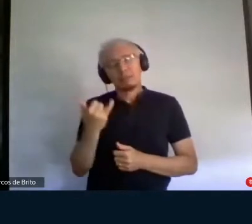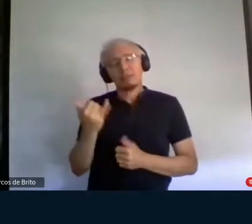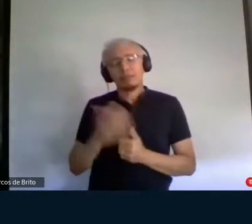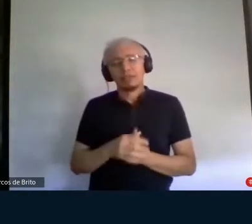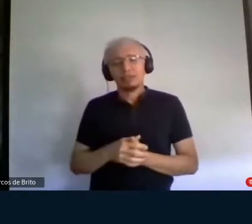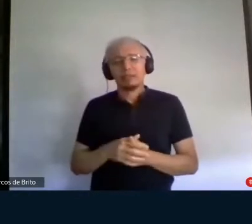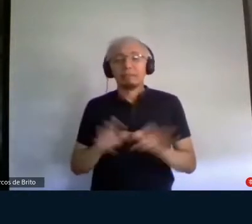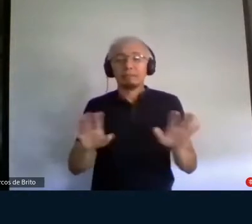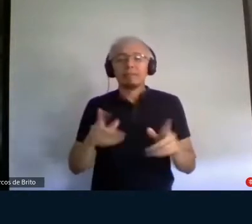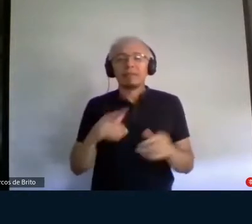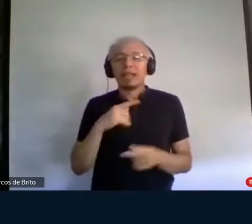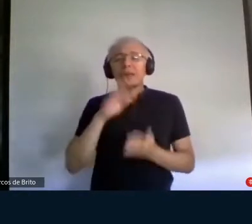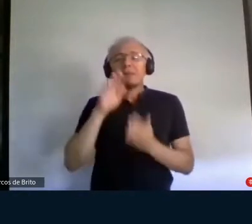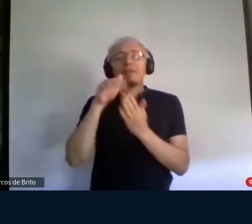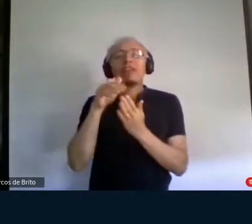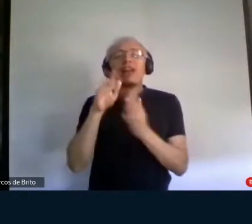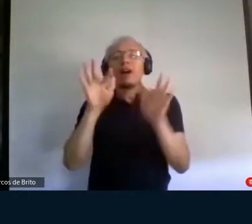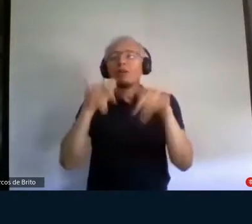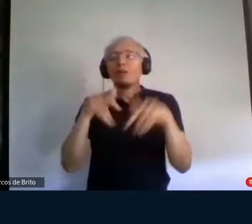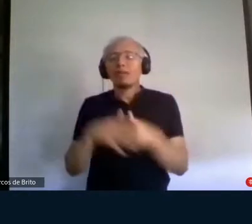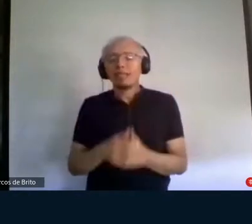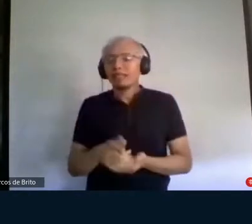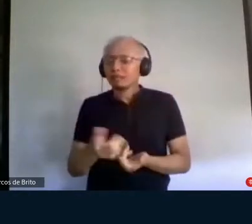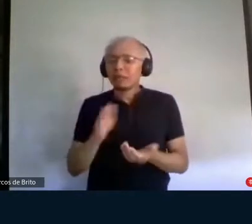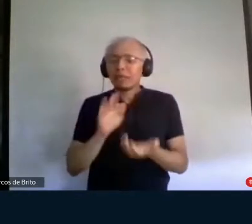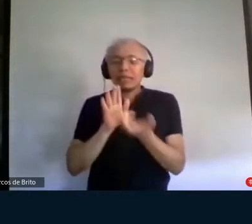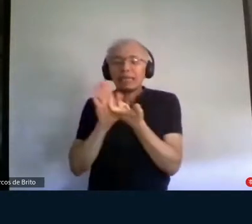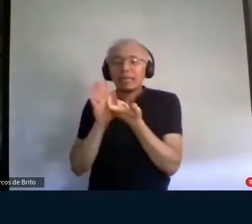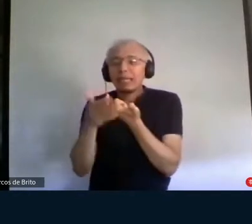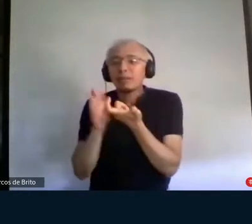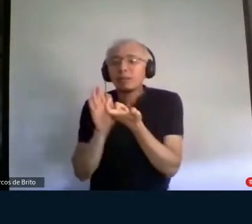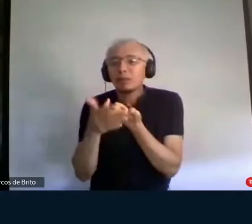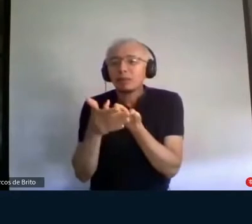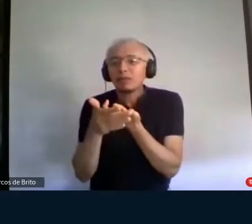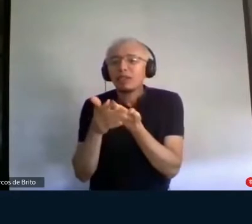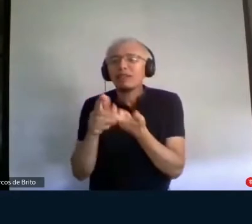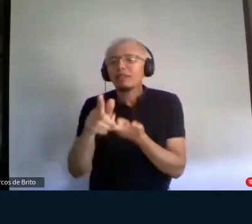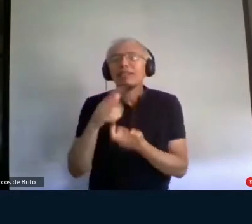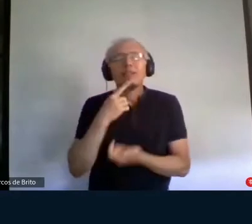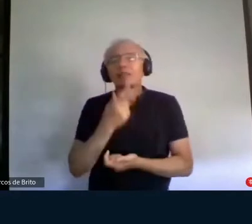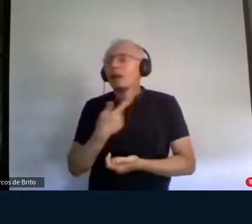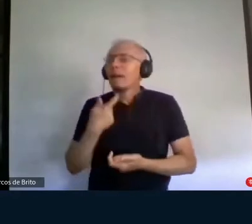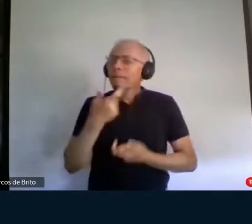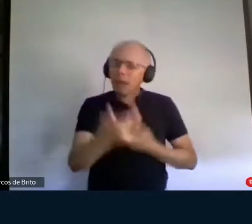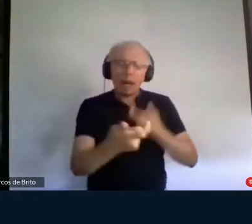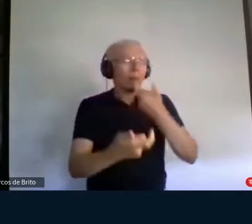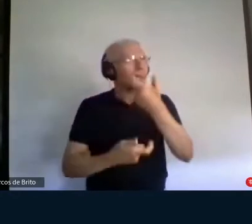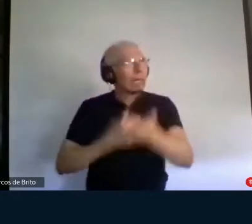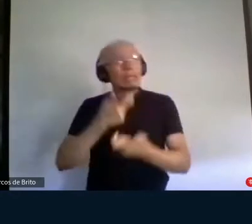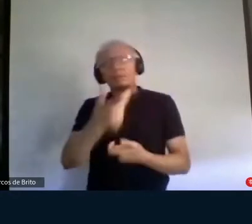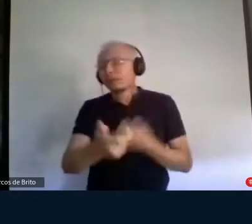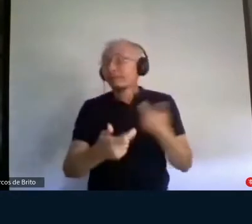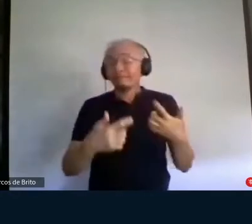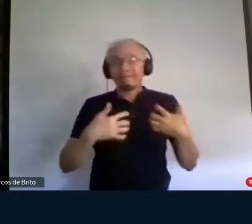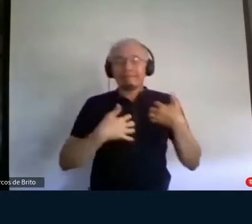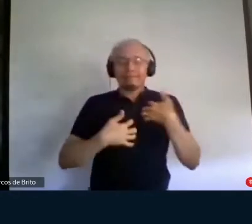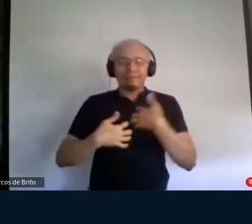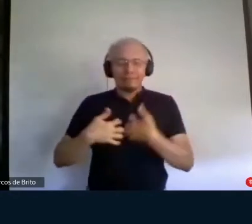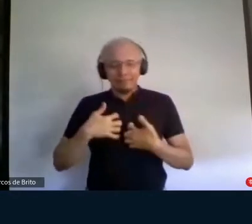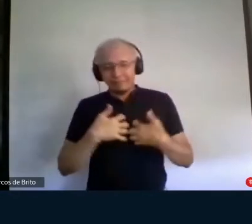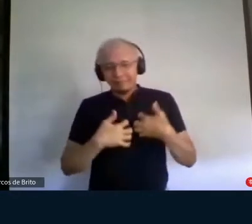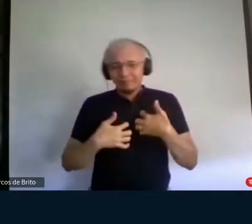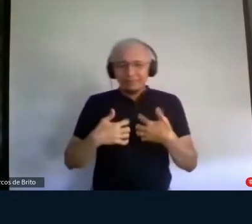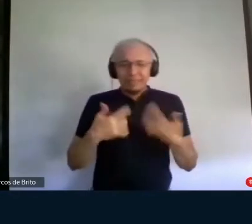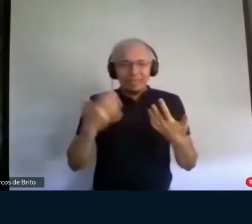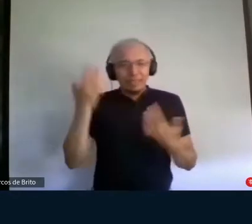com relação às questões terminológicas, você falou várias vezes, isso me incomodou bastante, não sei se é algo que